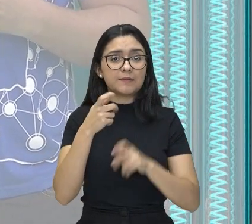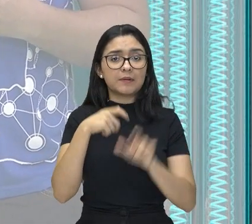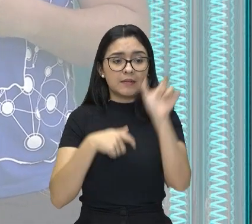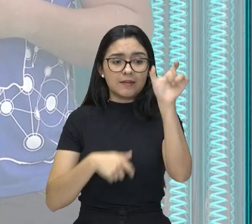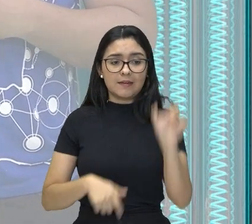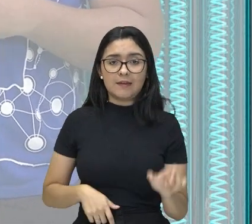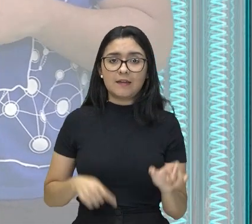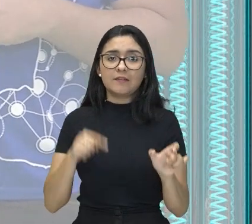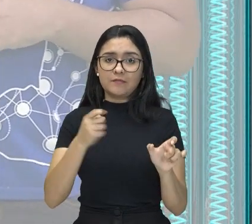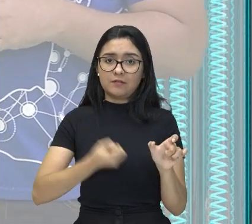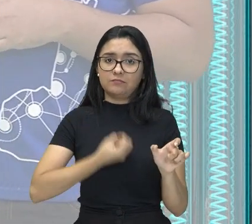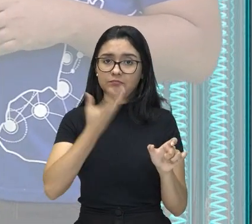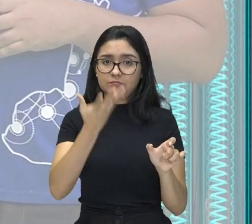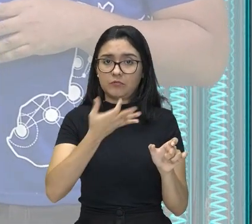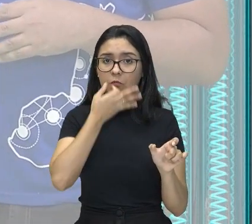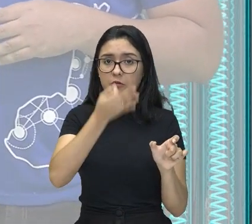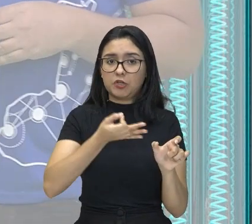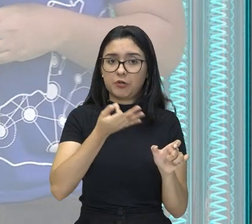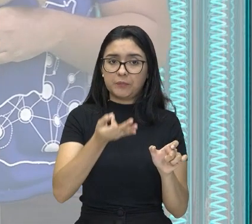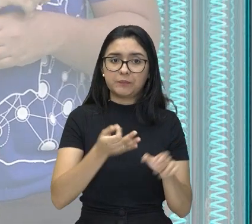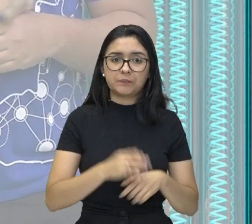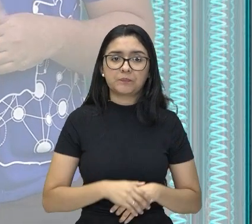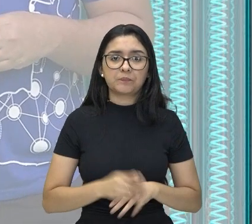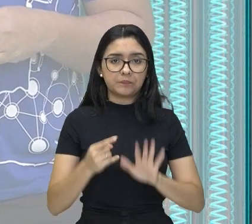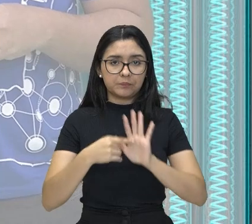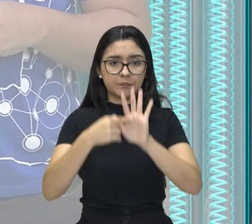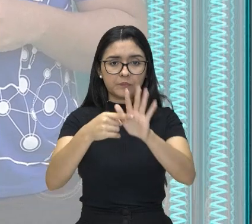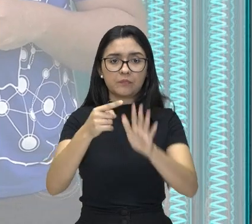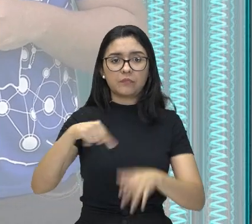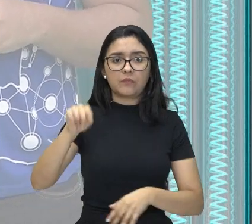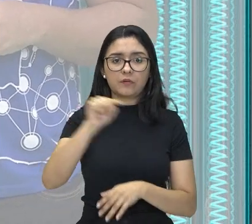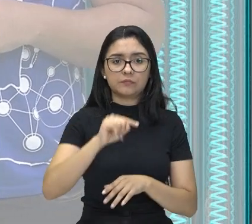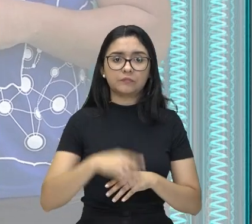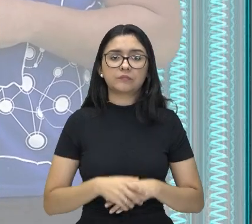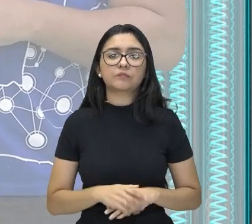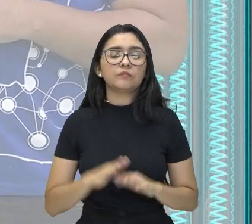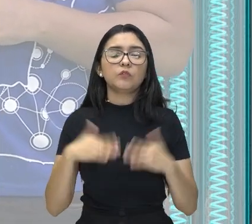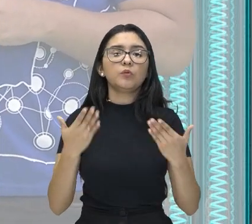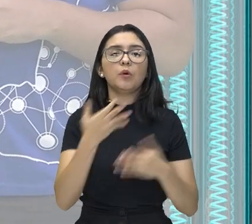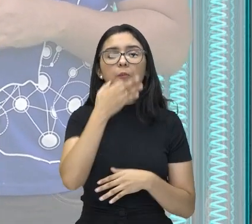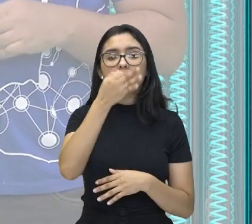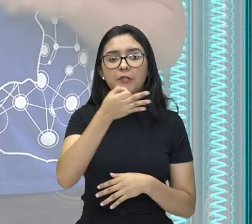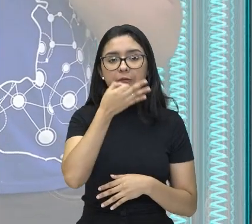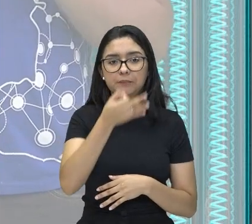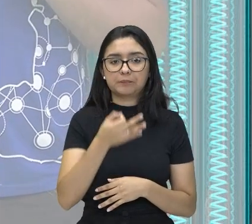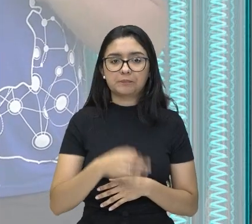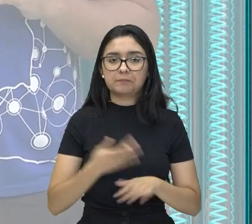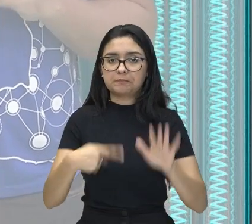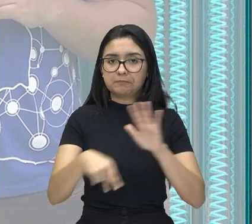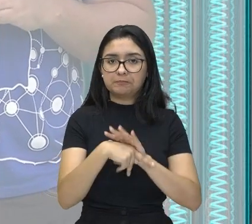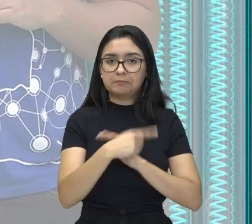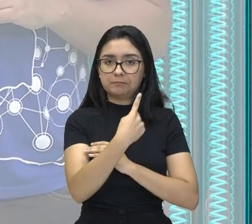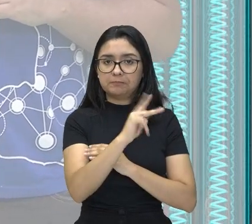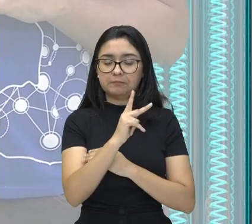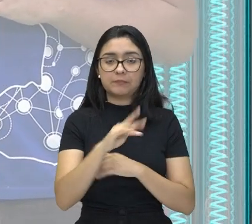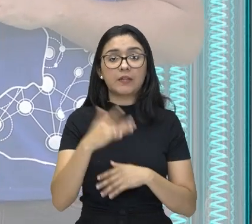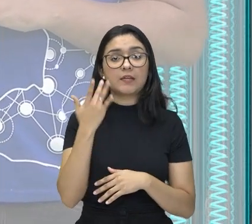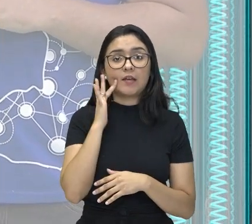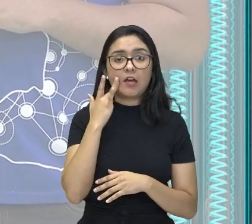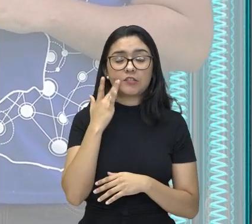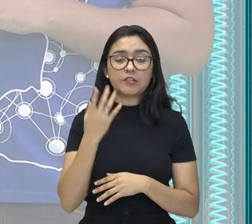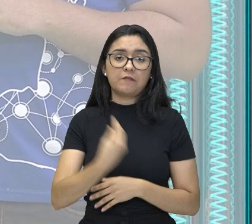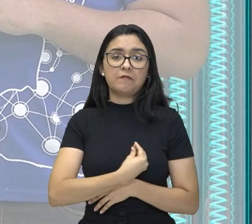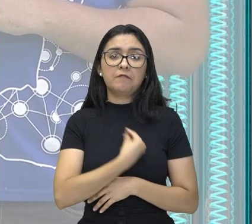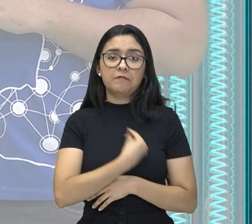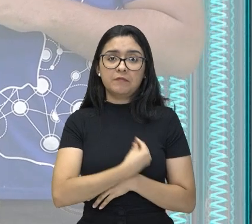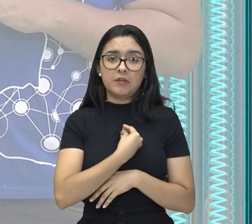opinião dele e o que ele diz. Colocando aqui para vocês, olha só um trecho, ele acha que a colonização em